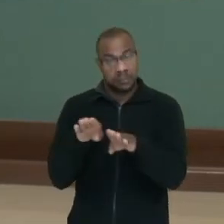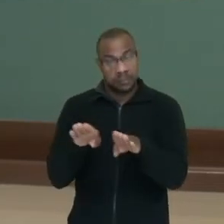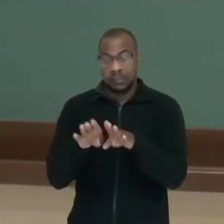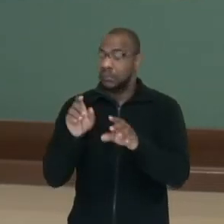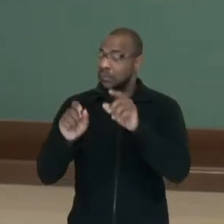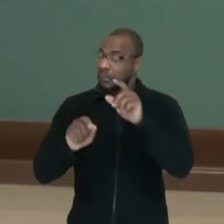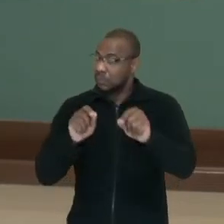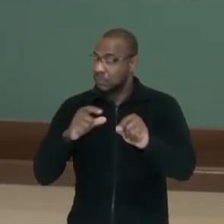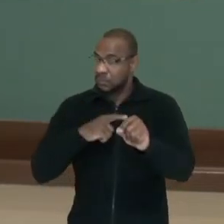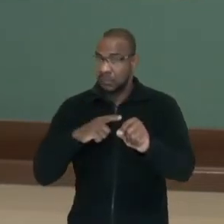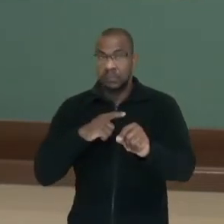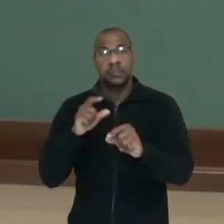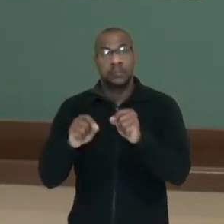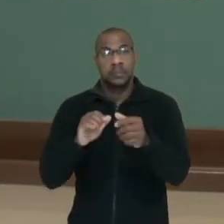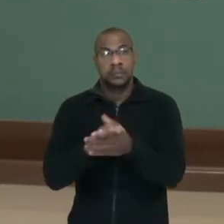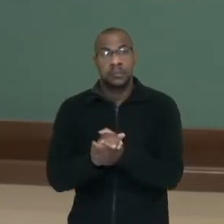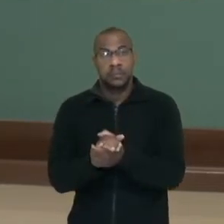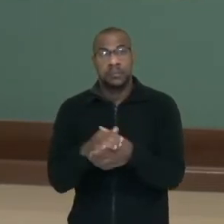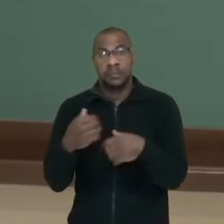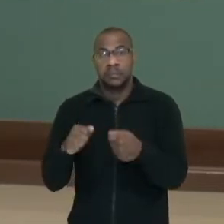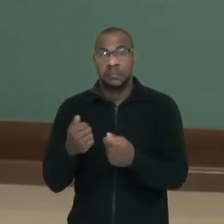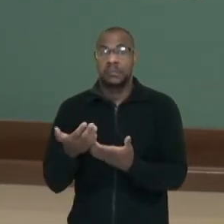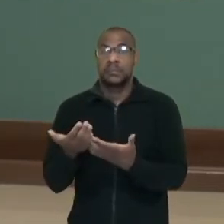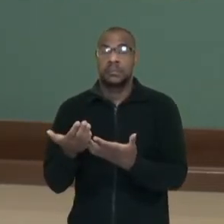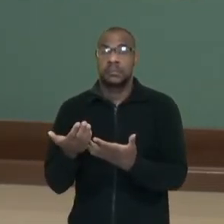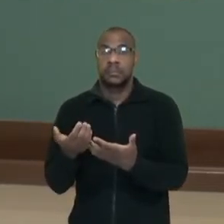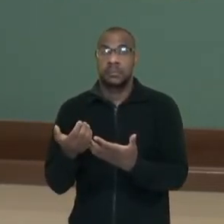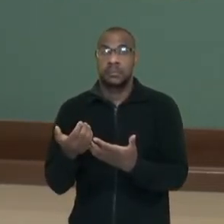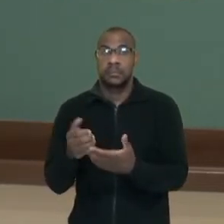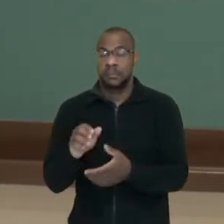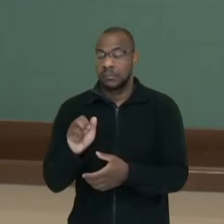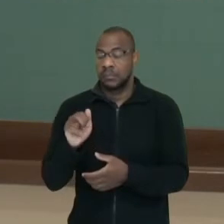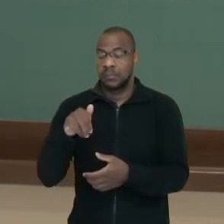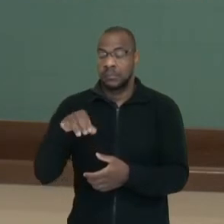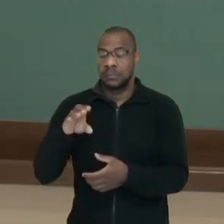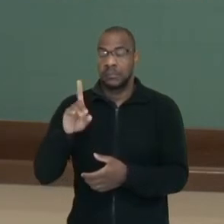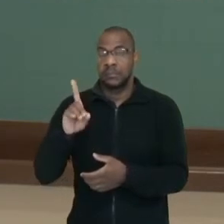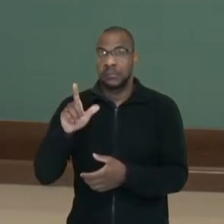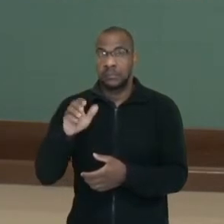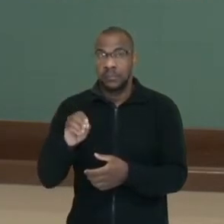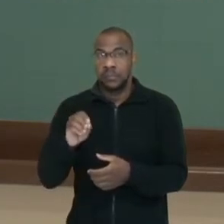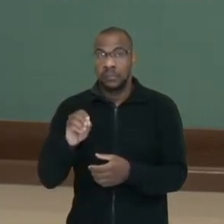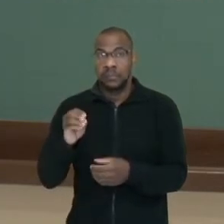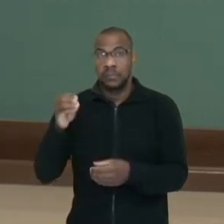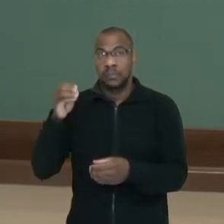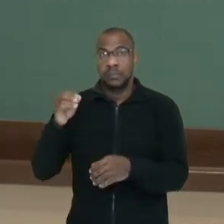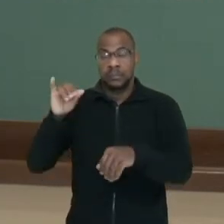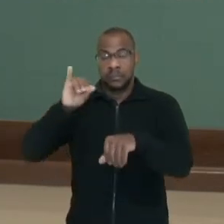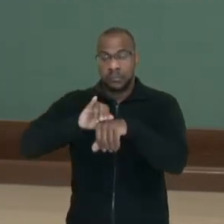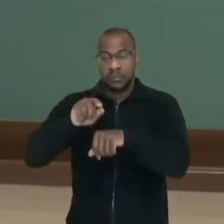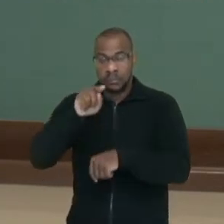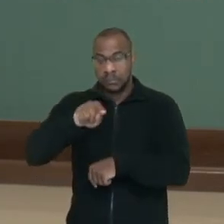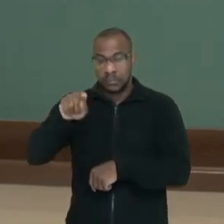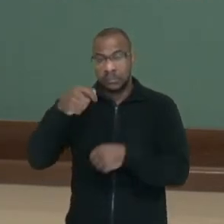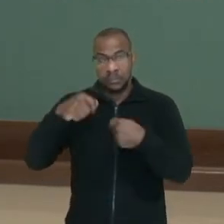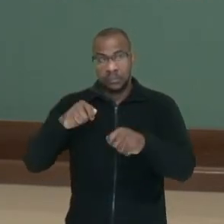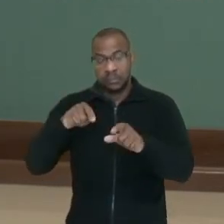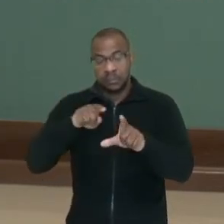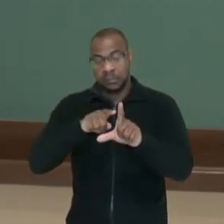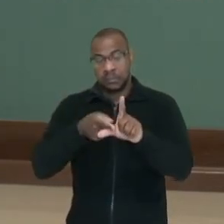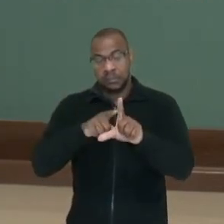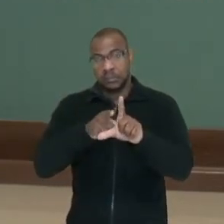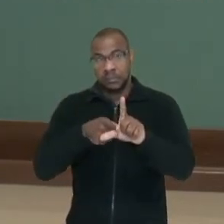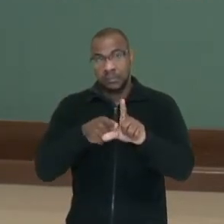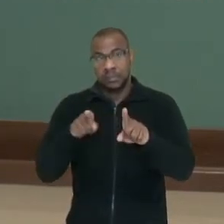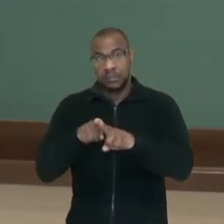ângulo central, eu preciso do número de lados. E o ângulo interno, eu também preciso do número de lados.